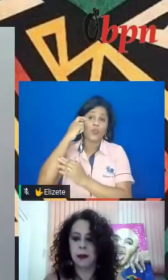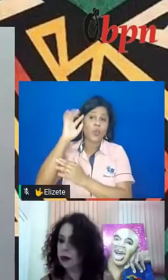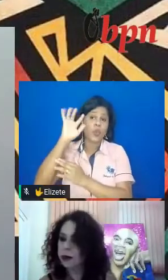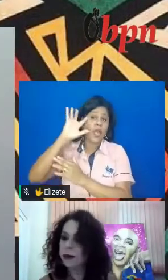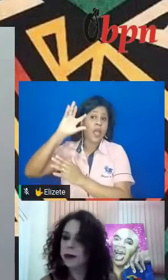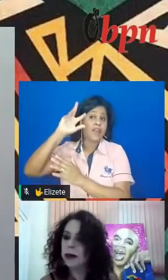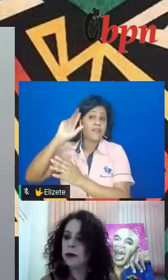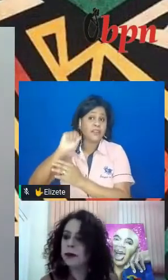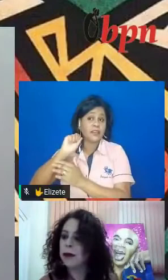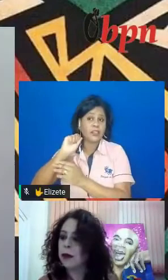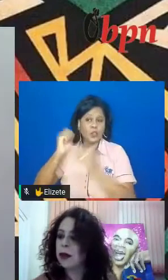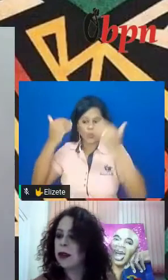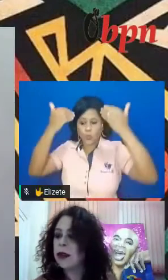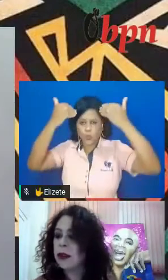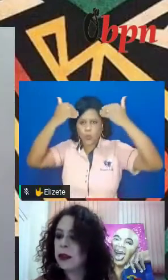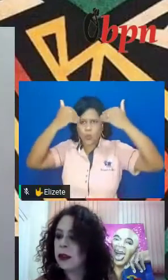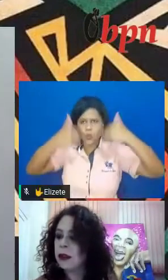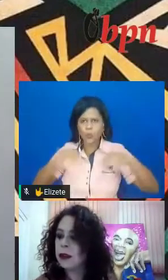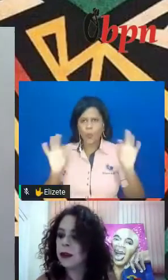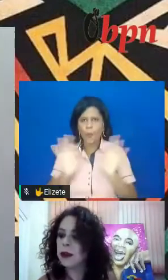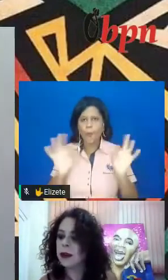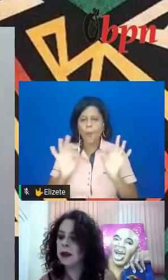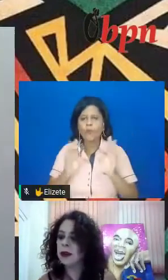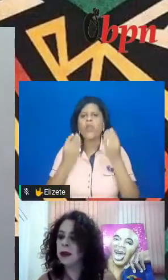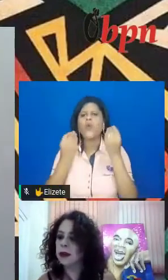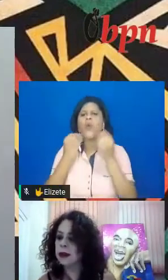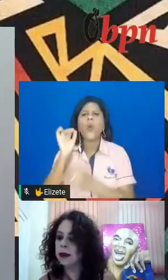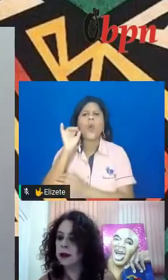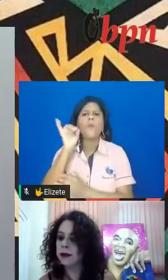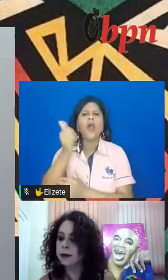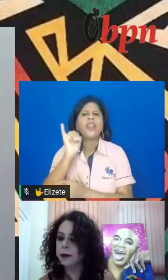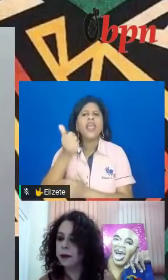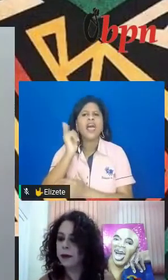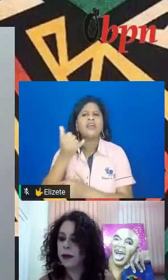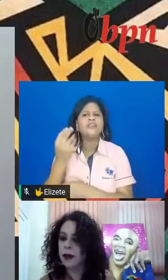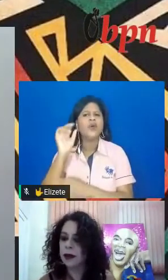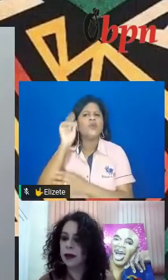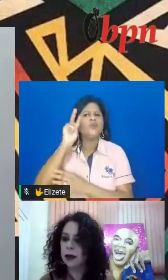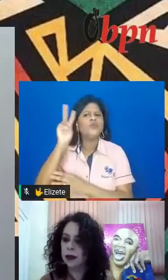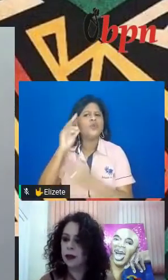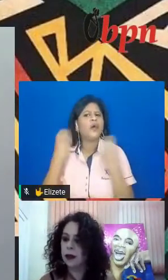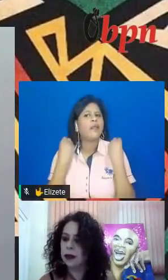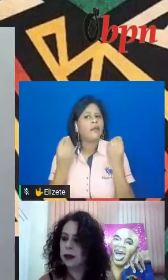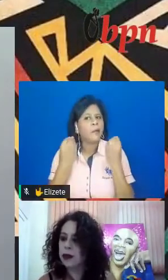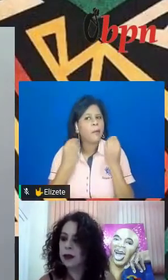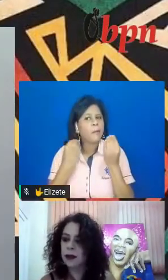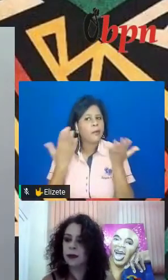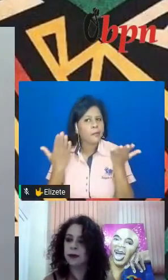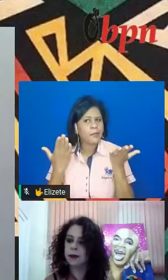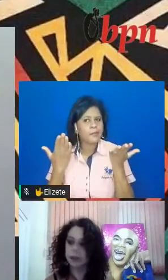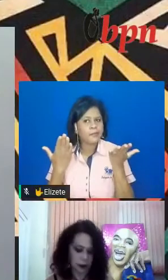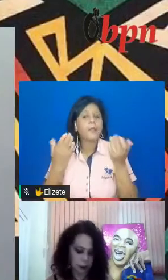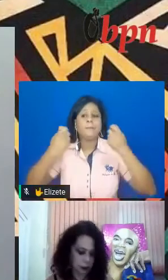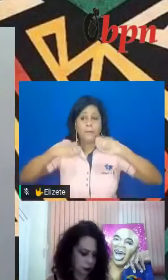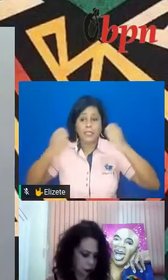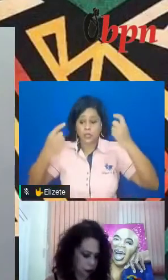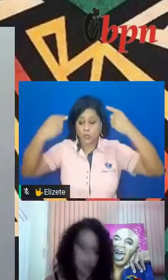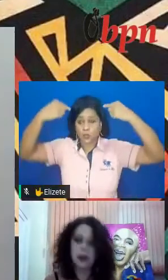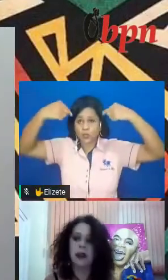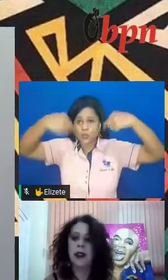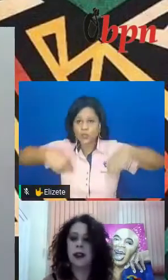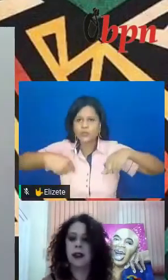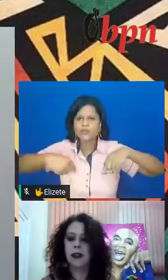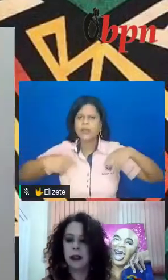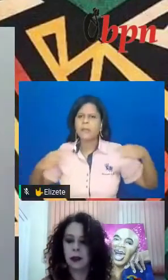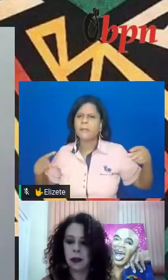corpo, não há narração, não há história. É, pois, vinculada